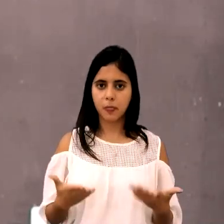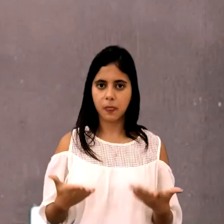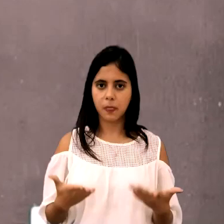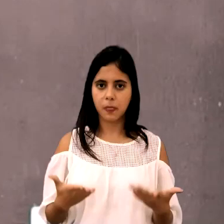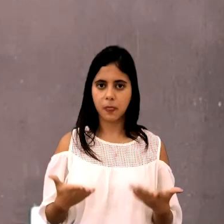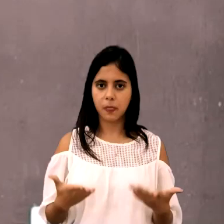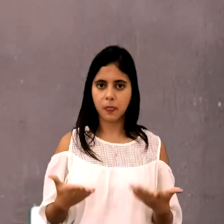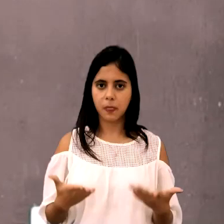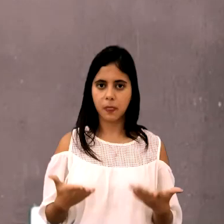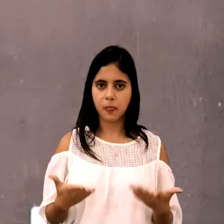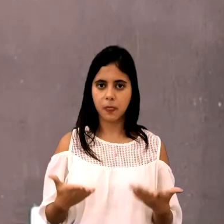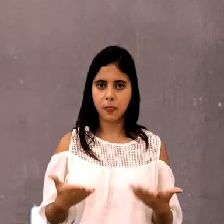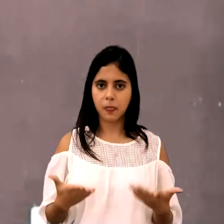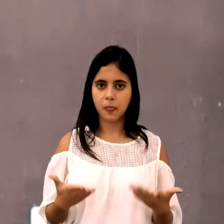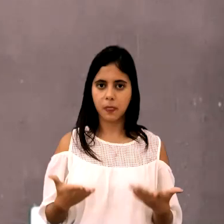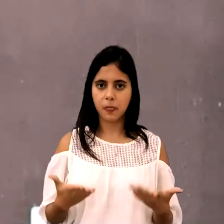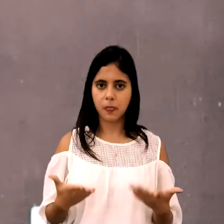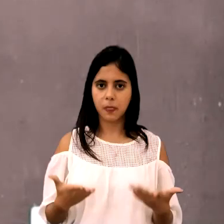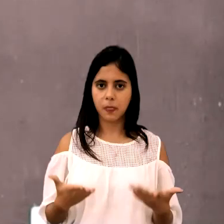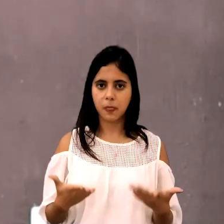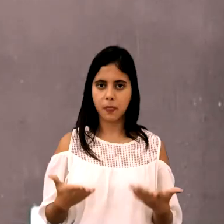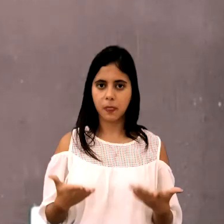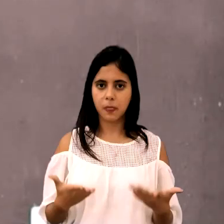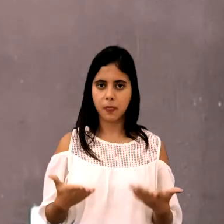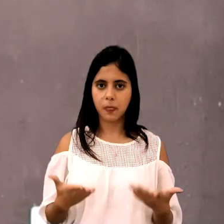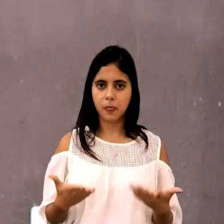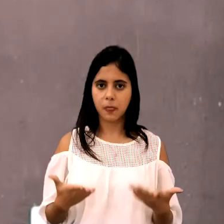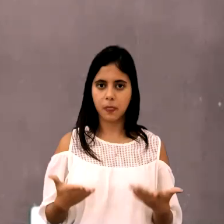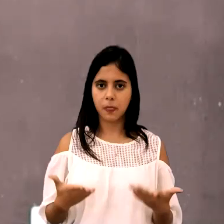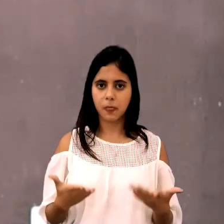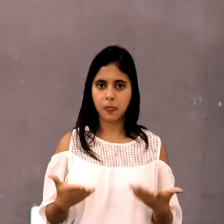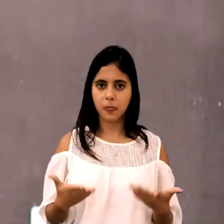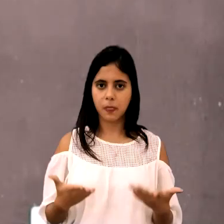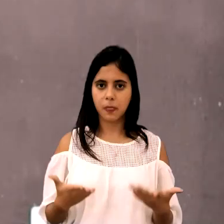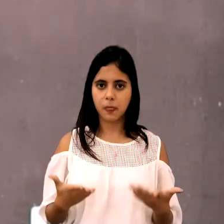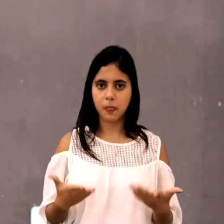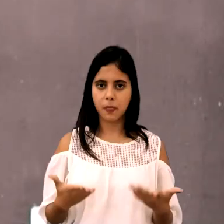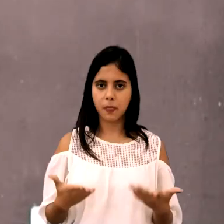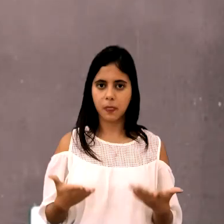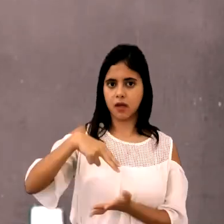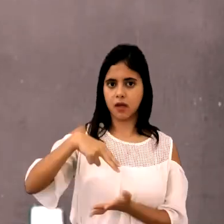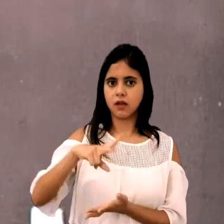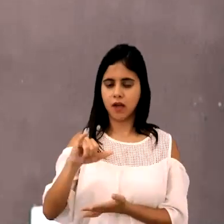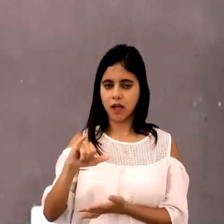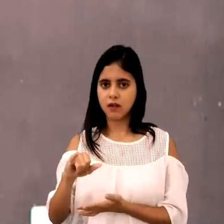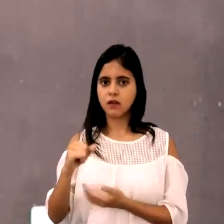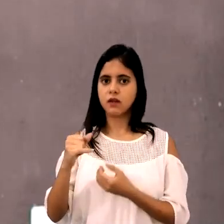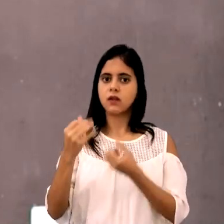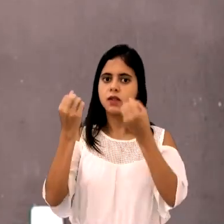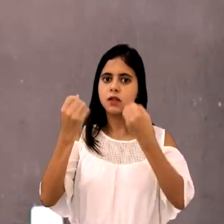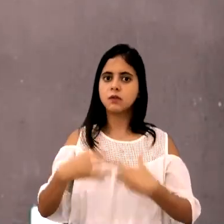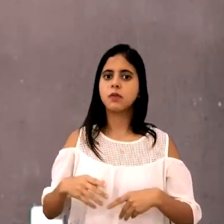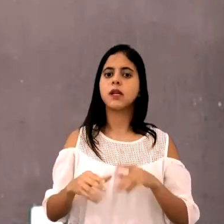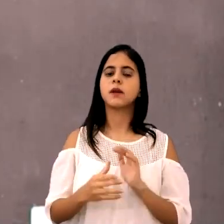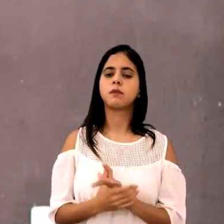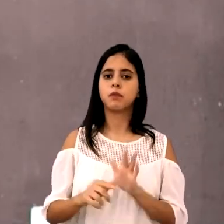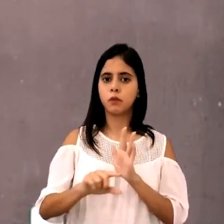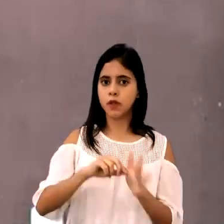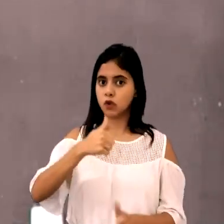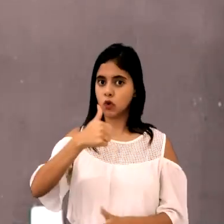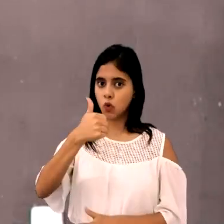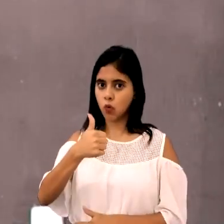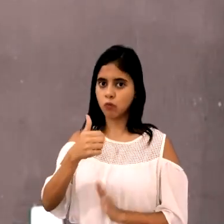que ela disse aqui. A NVI, que é a Nova Versão Internacional, ela diz assim, esse mesmo